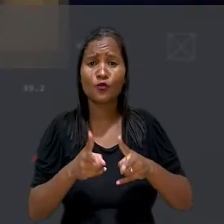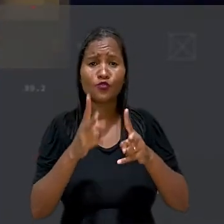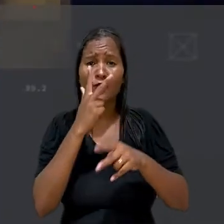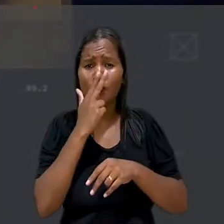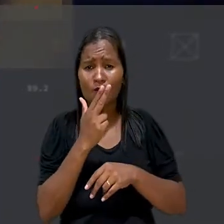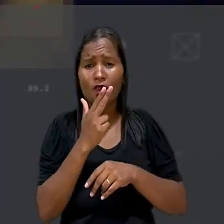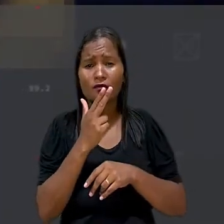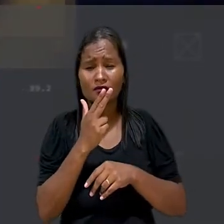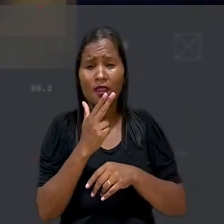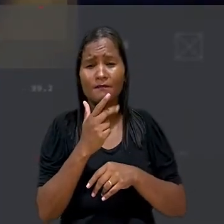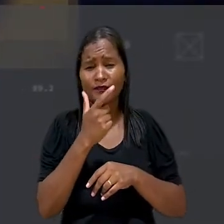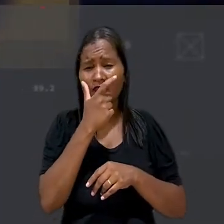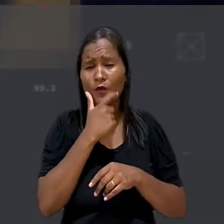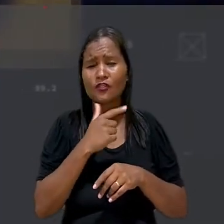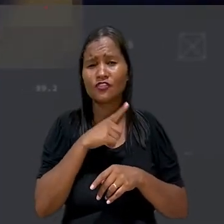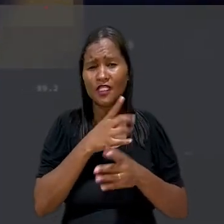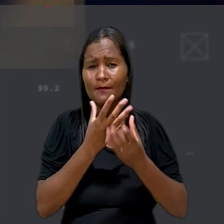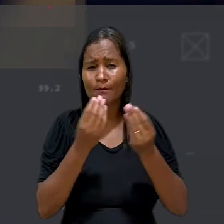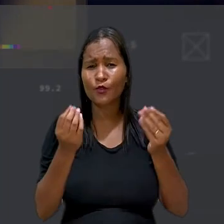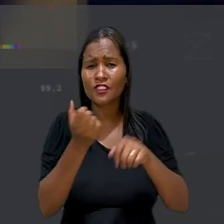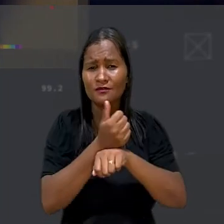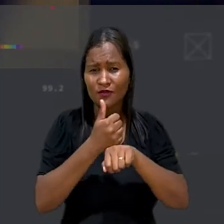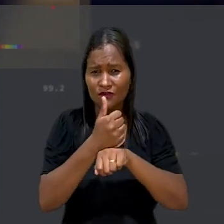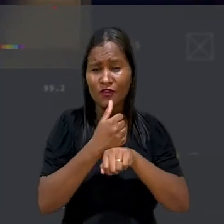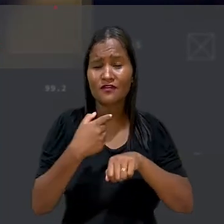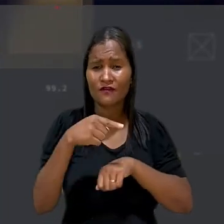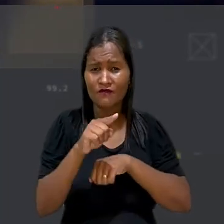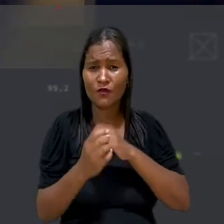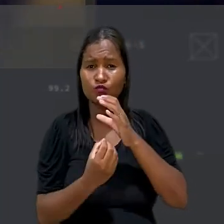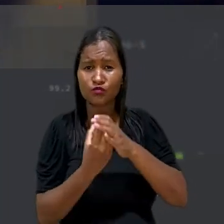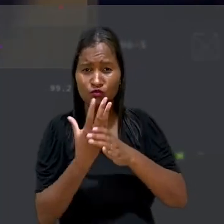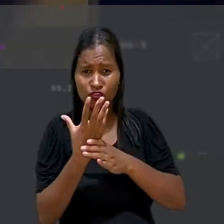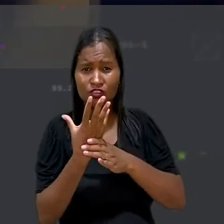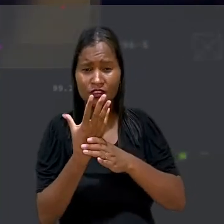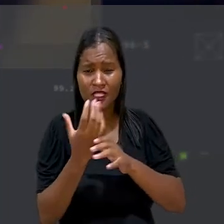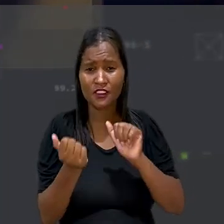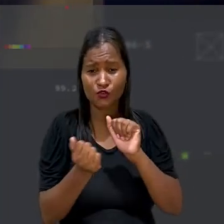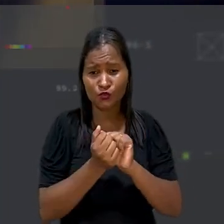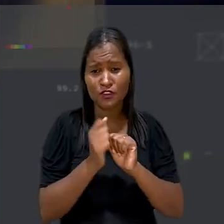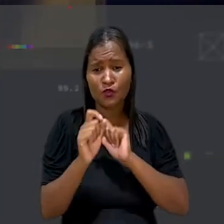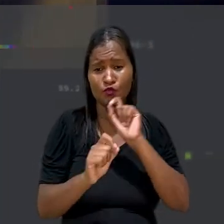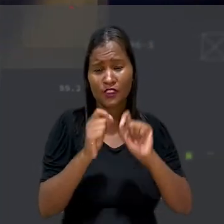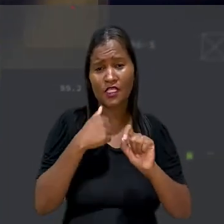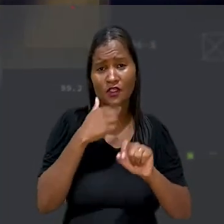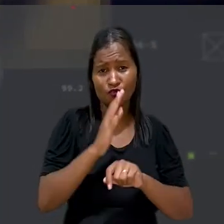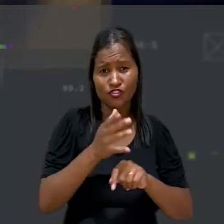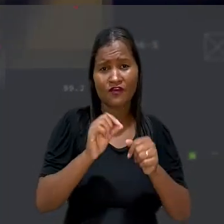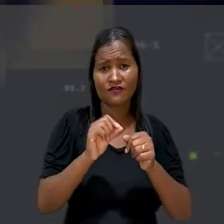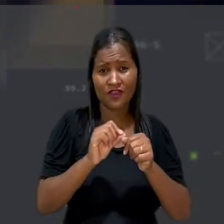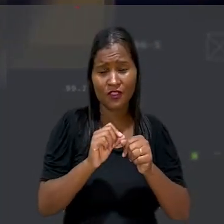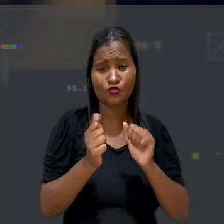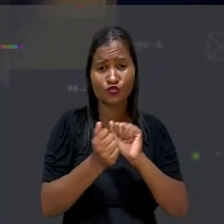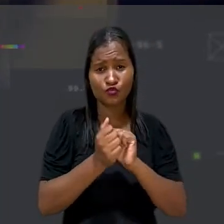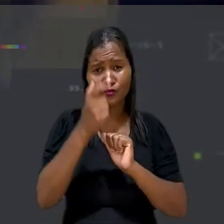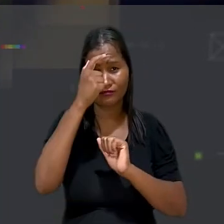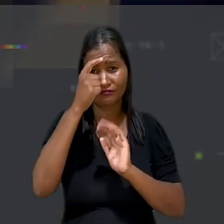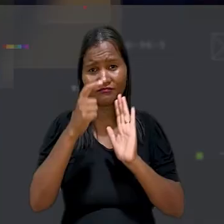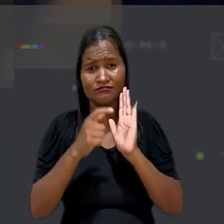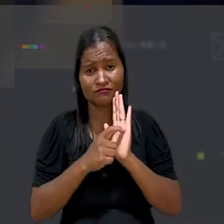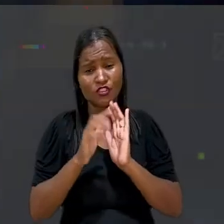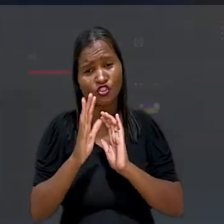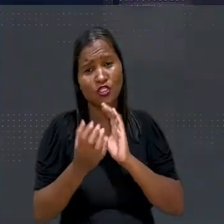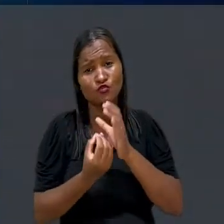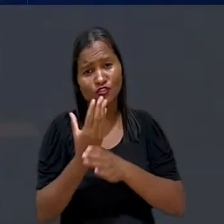acho que tem muitas carreiras que vão surgir da junção do que eu já faço com inteligência artificial, que já estão surgindo,